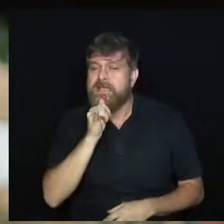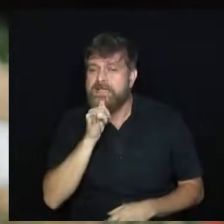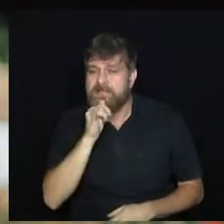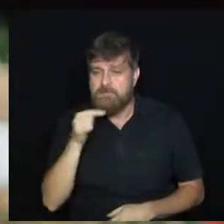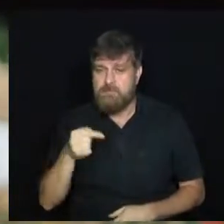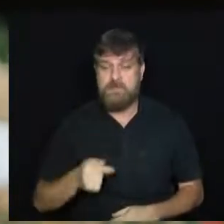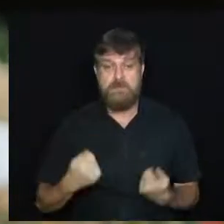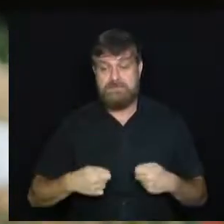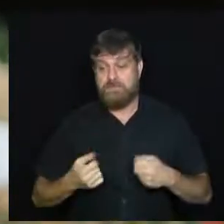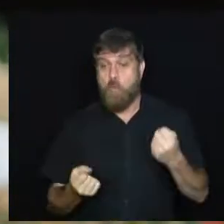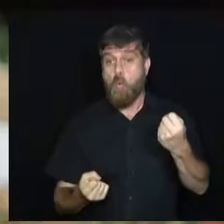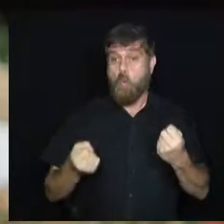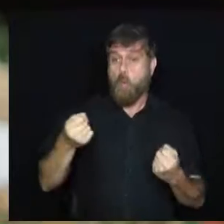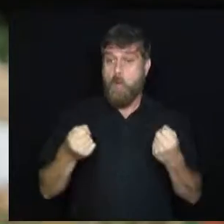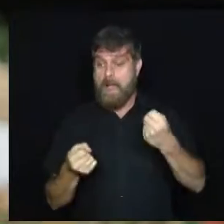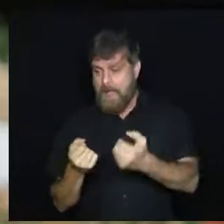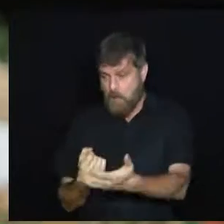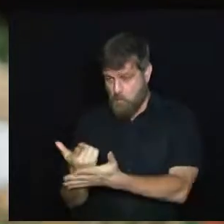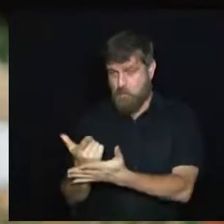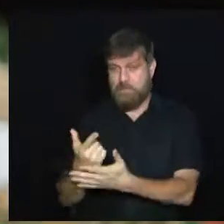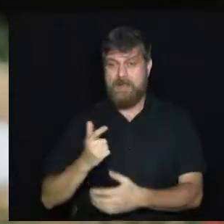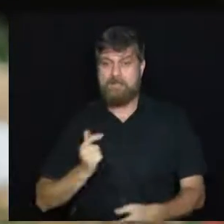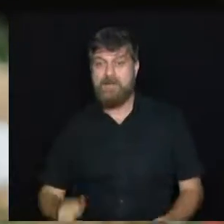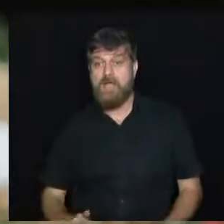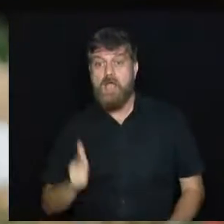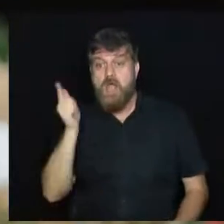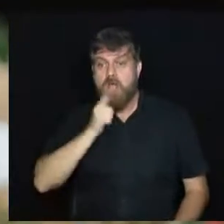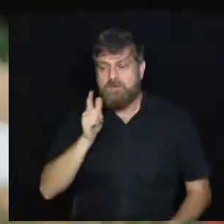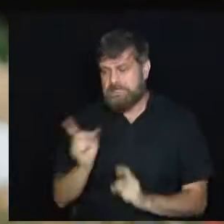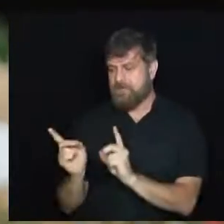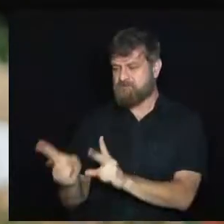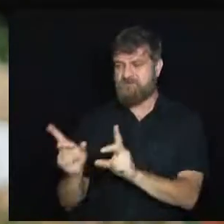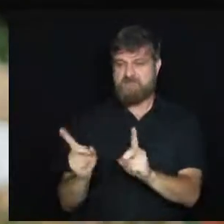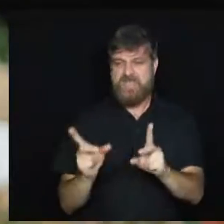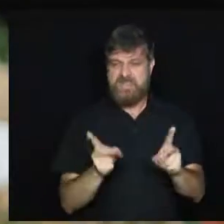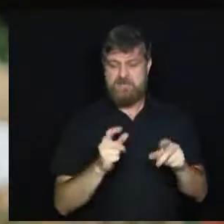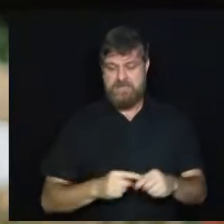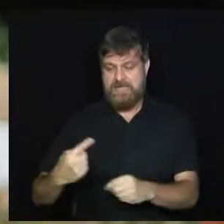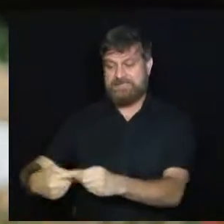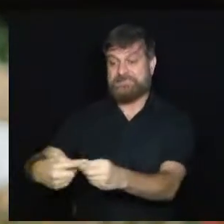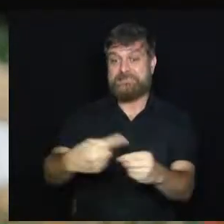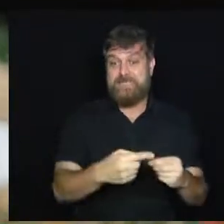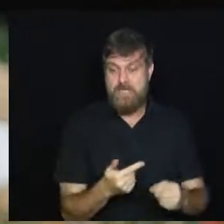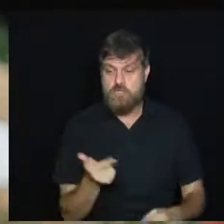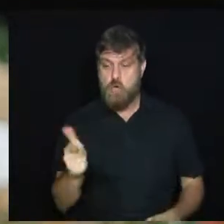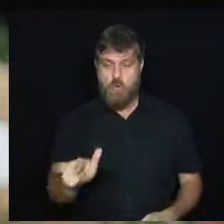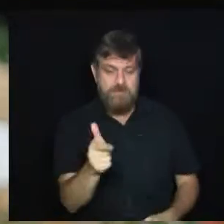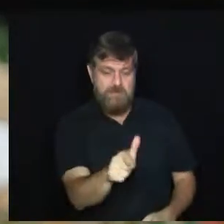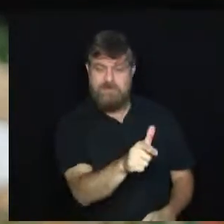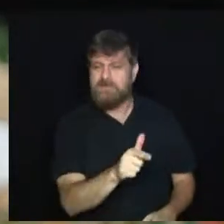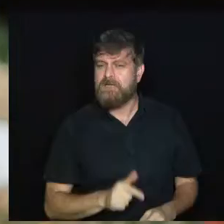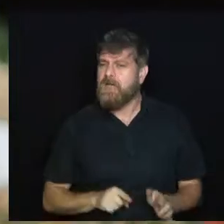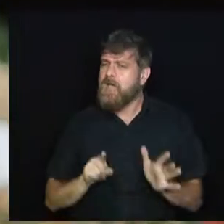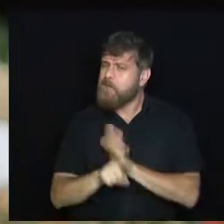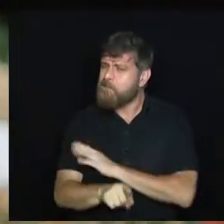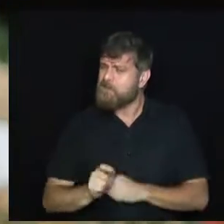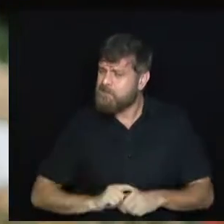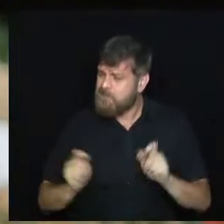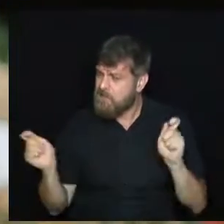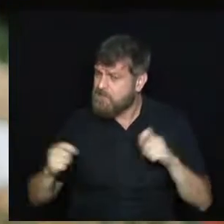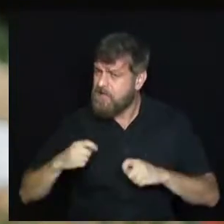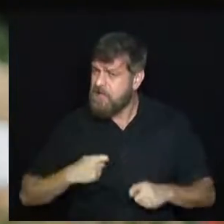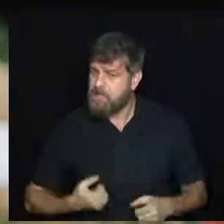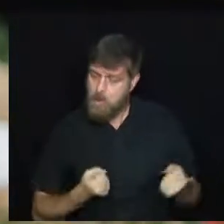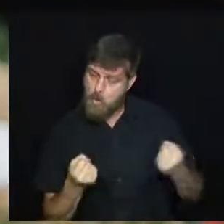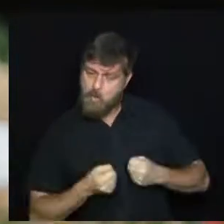exemplo. Eu preciso adquirir um carro para poder ampliar a minha área de cobertura, supondo que eu seja um vendedor. Será que compensa eu